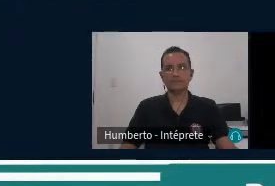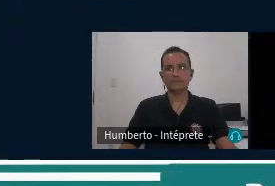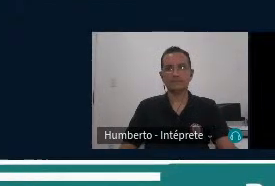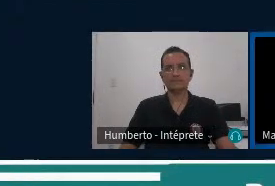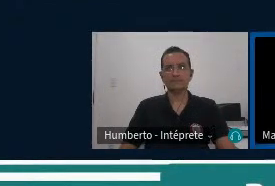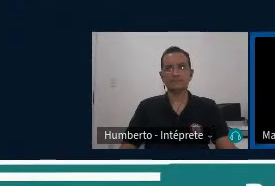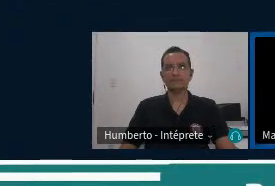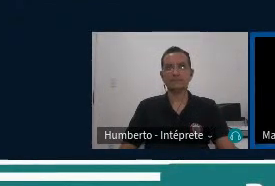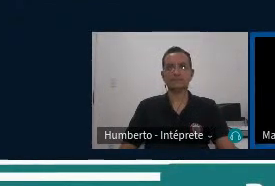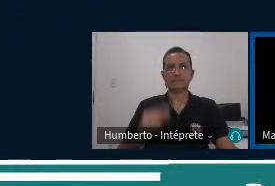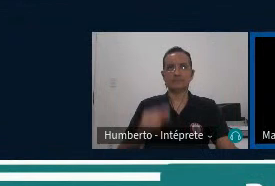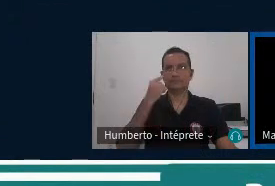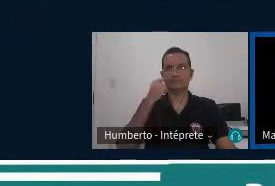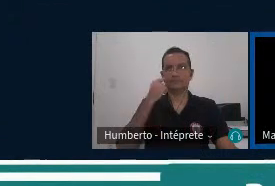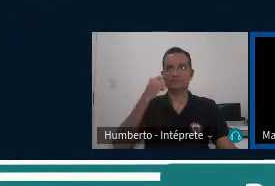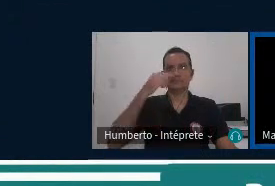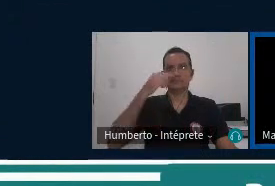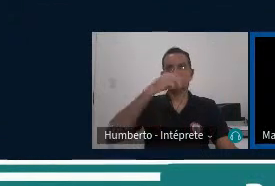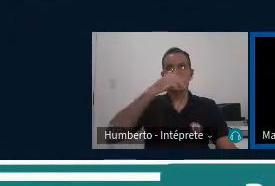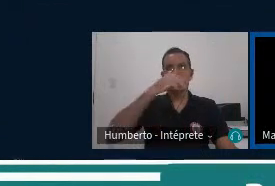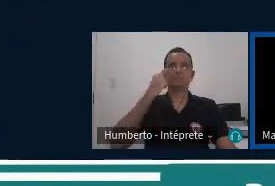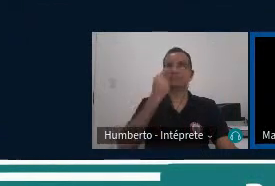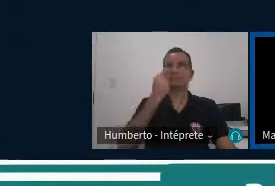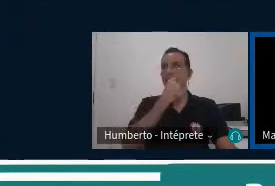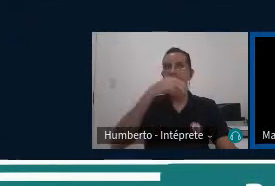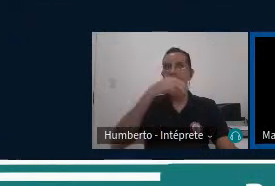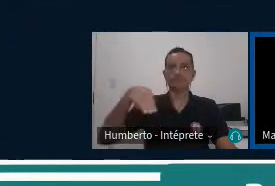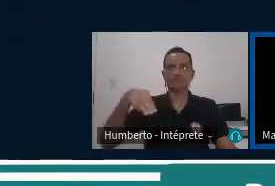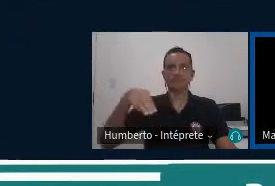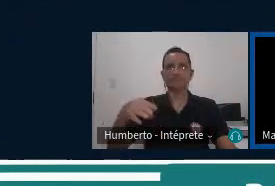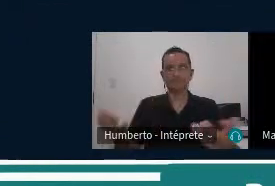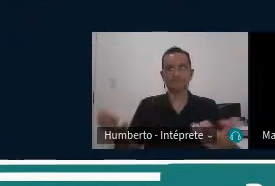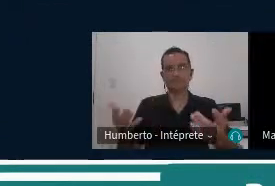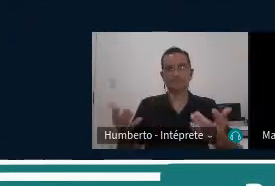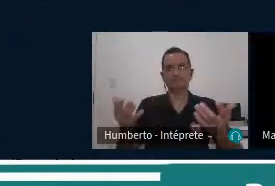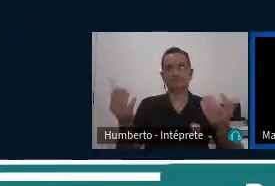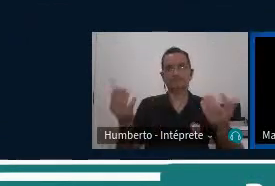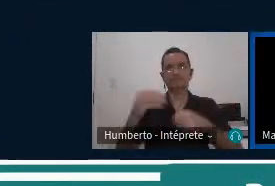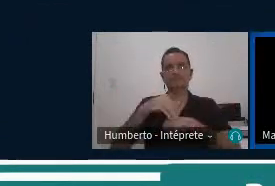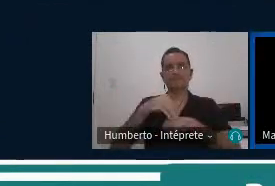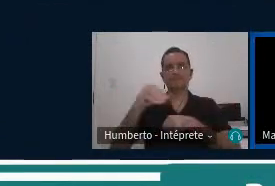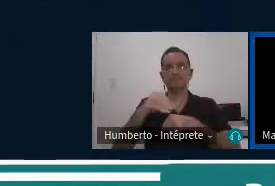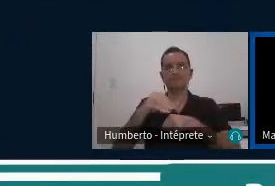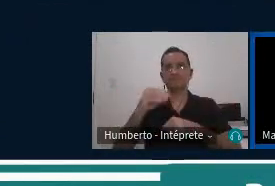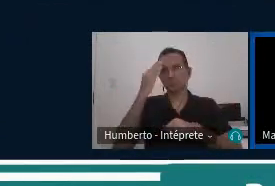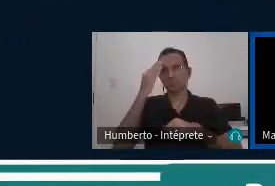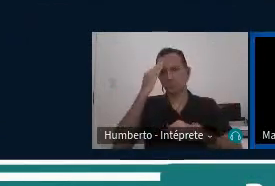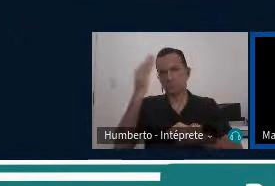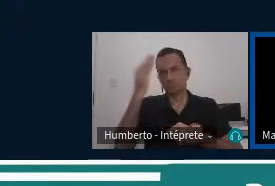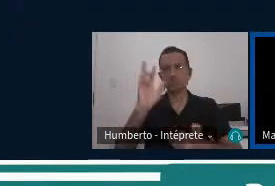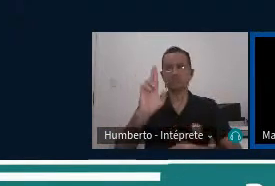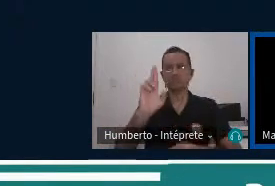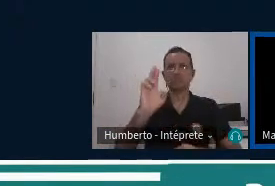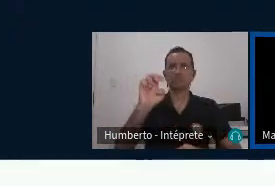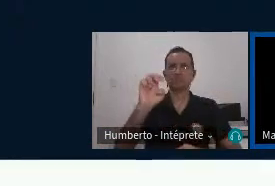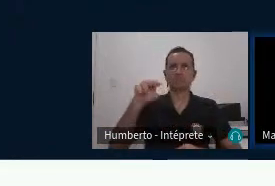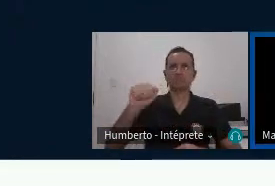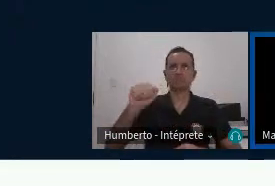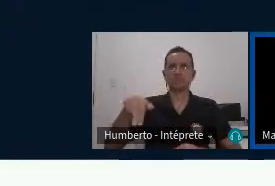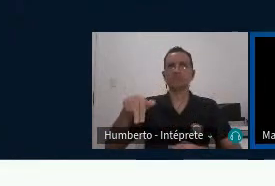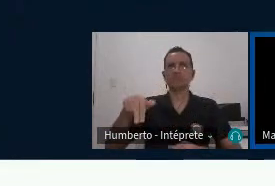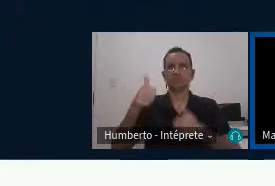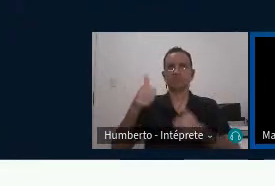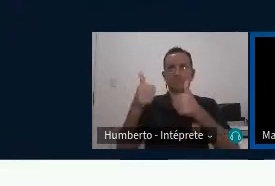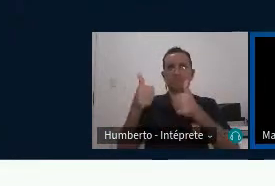Bom, bora. Já está quase batendo nosso horário. Obrigado, Renan. De verdade, eu acho que é sempre